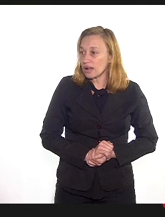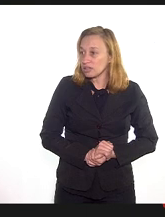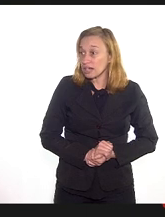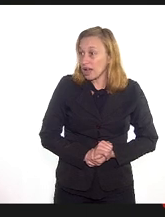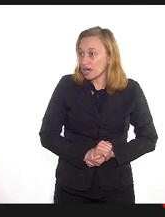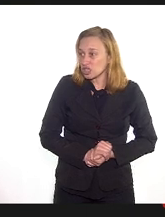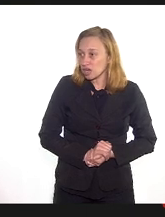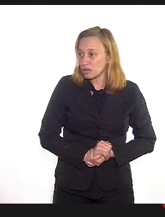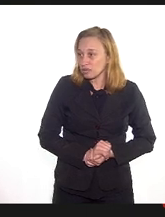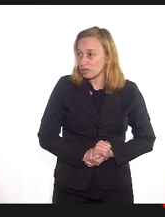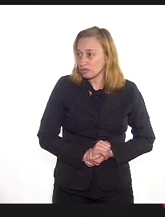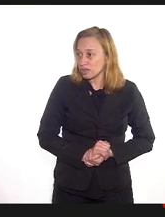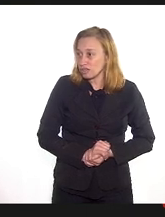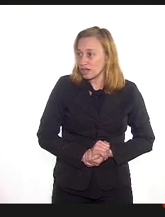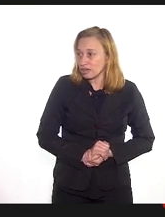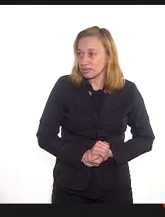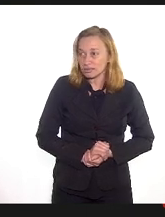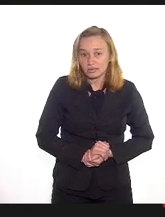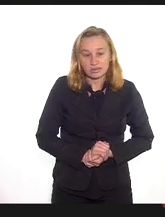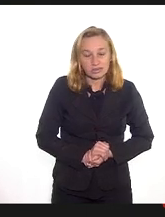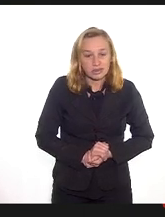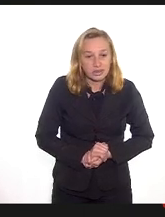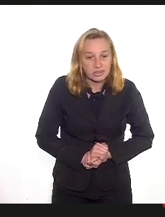própria filosofia